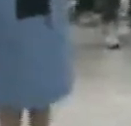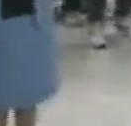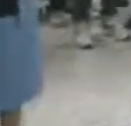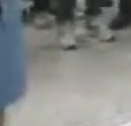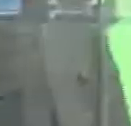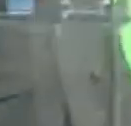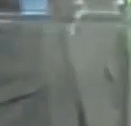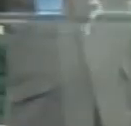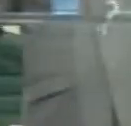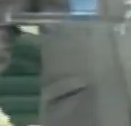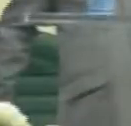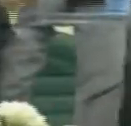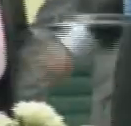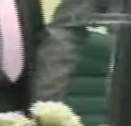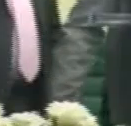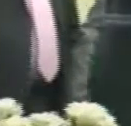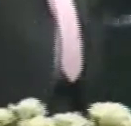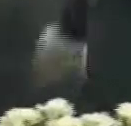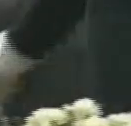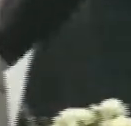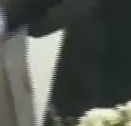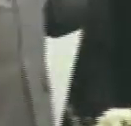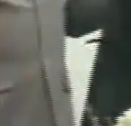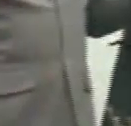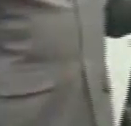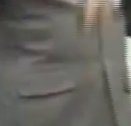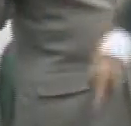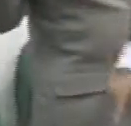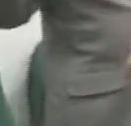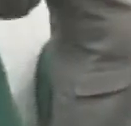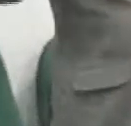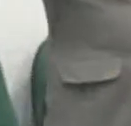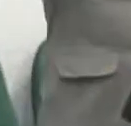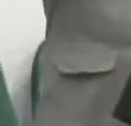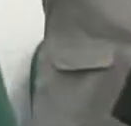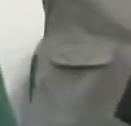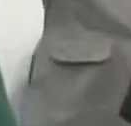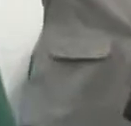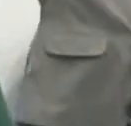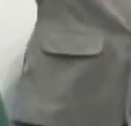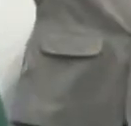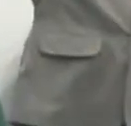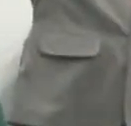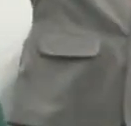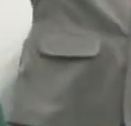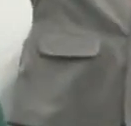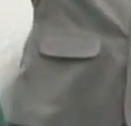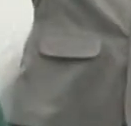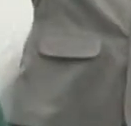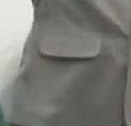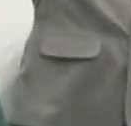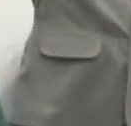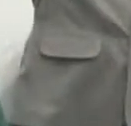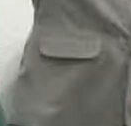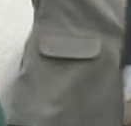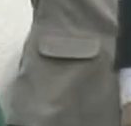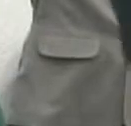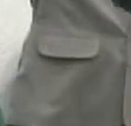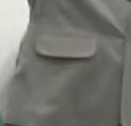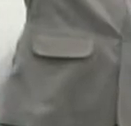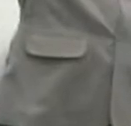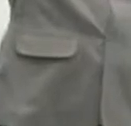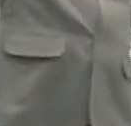trazer drogas para os nossos filhos nós nos repreendemos nós nos afastamos em nome de